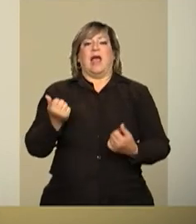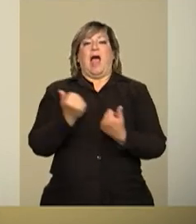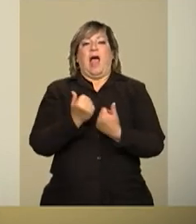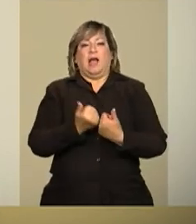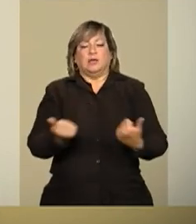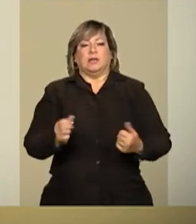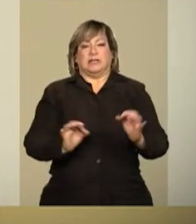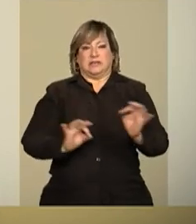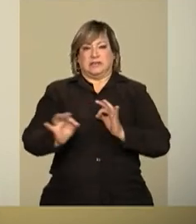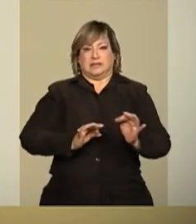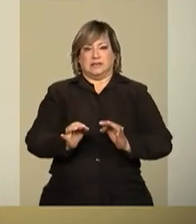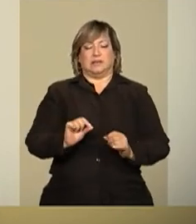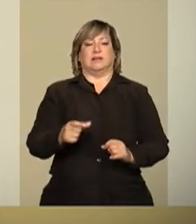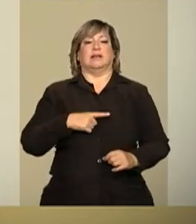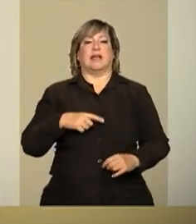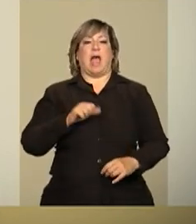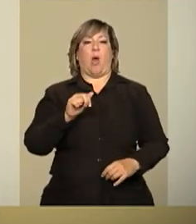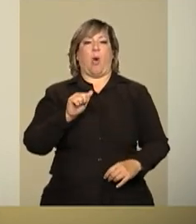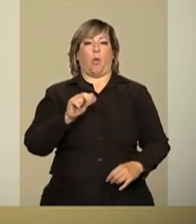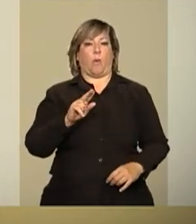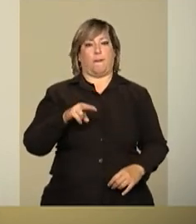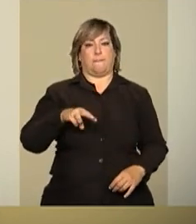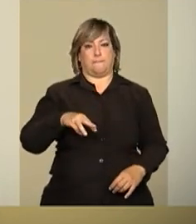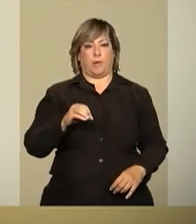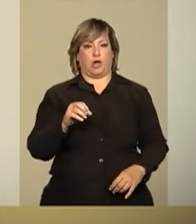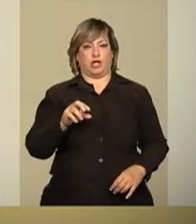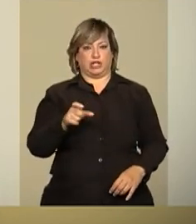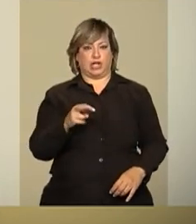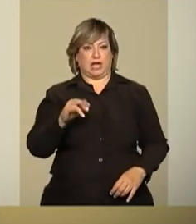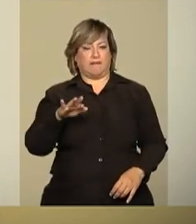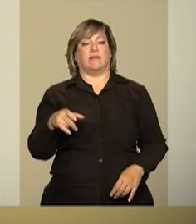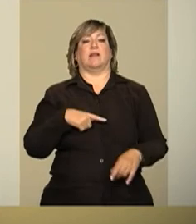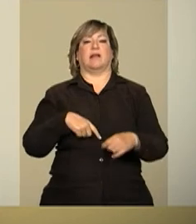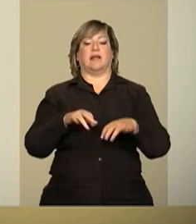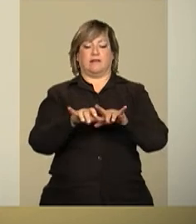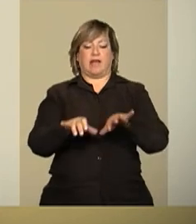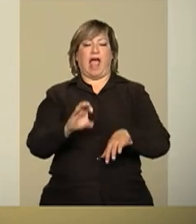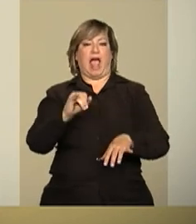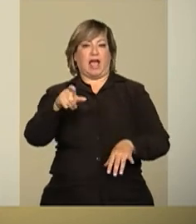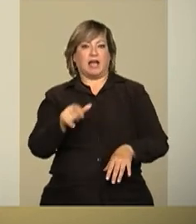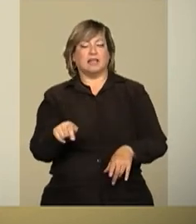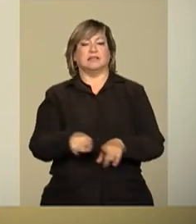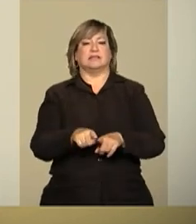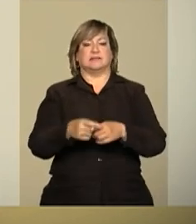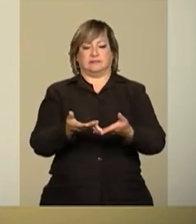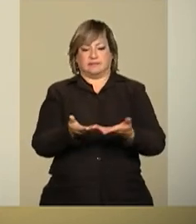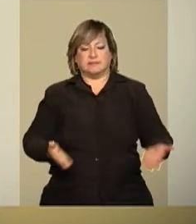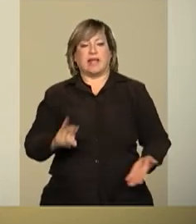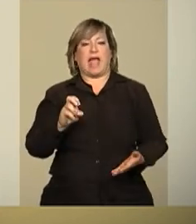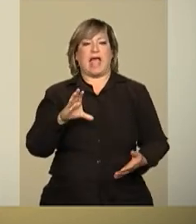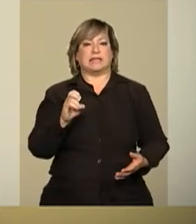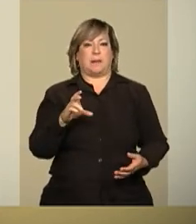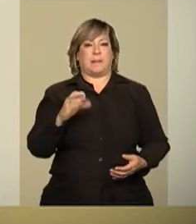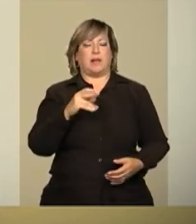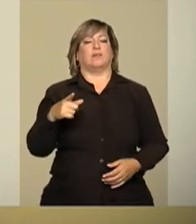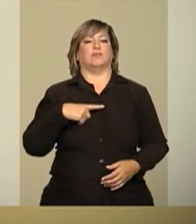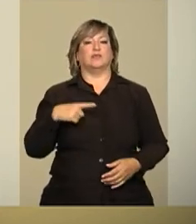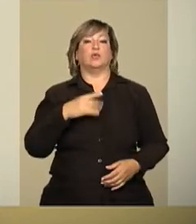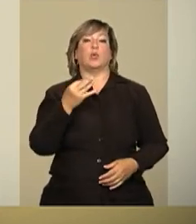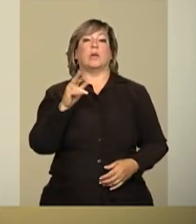auxiliar administrativo almoxarife operador de caixa vendedor recepcionista agente de informações